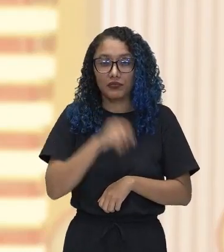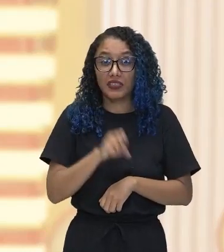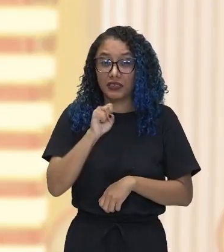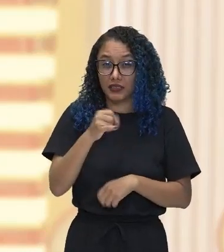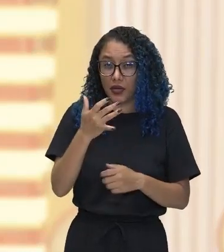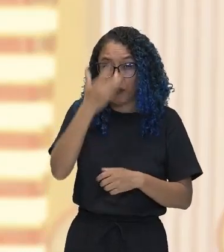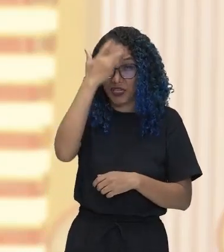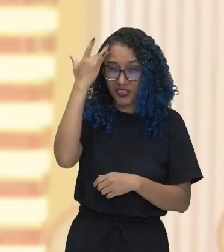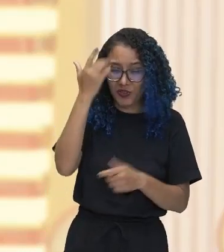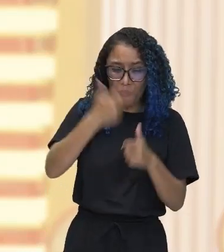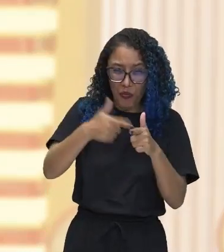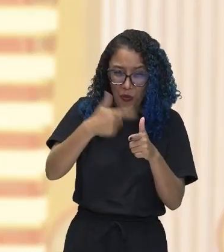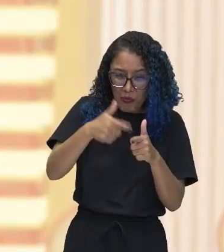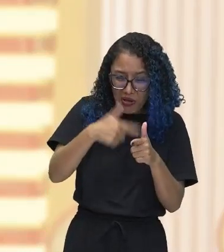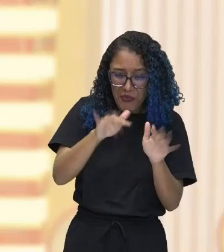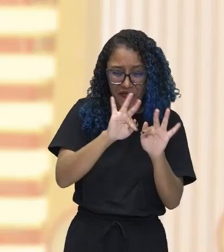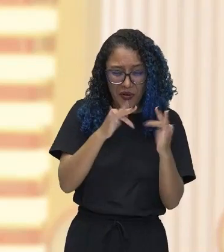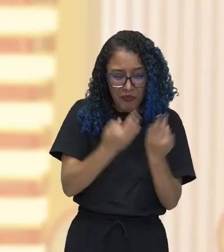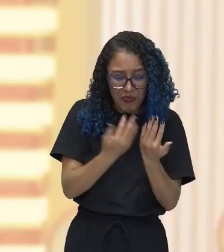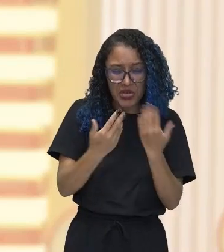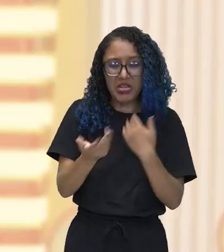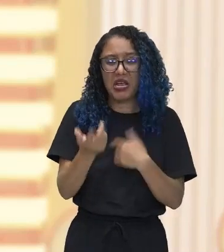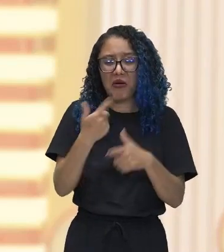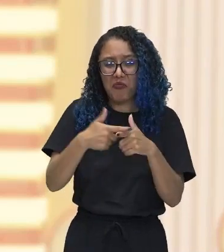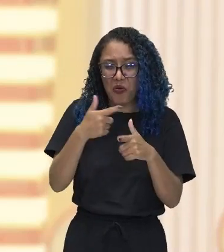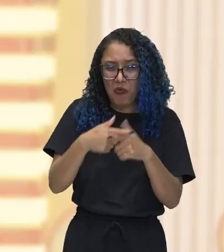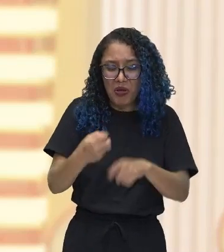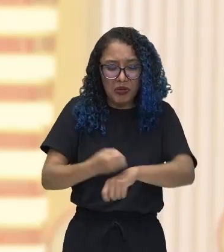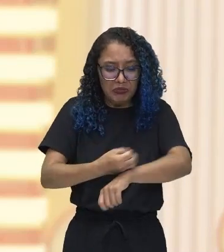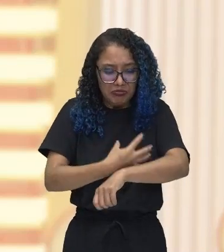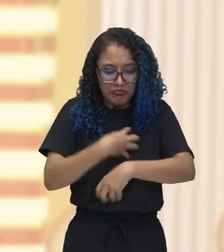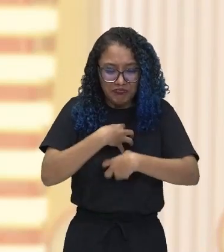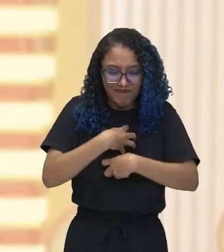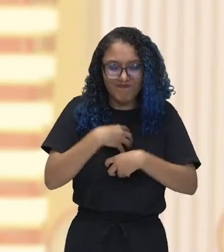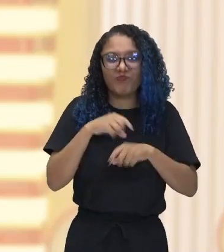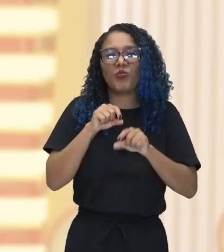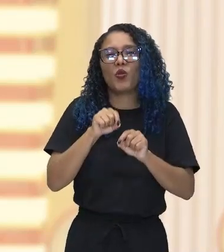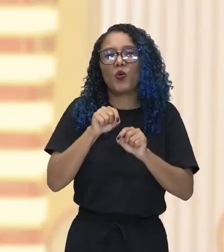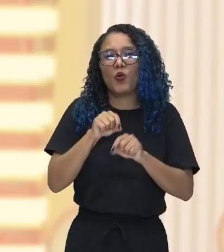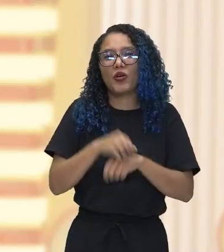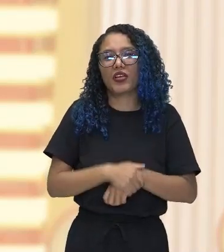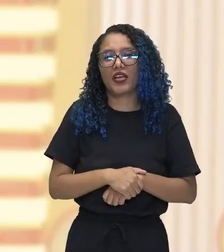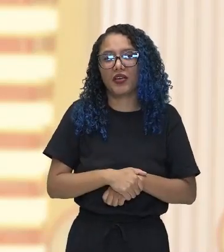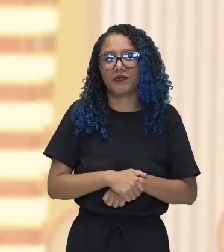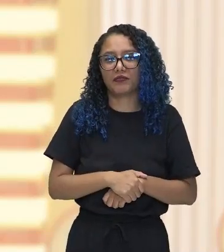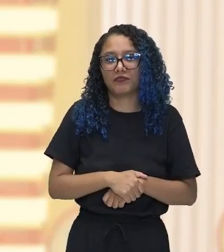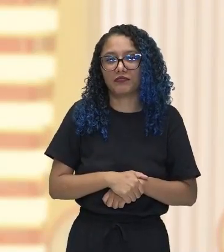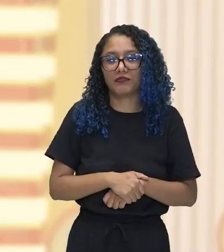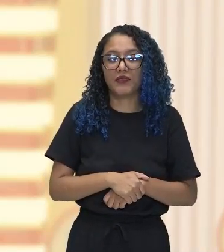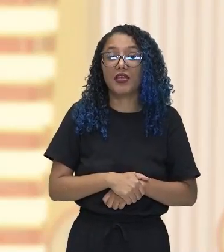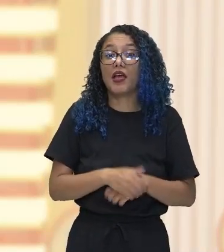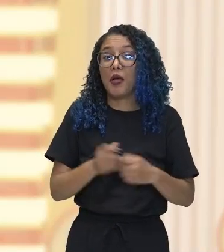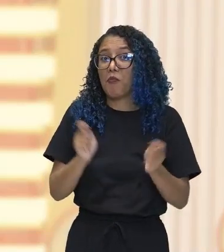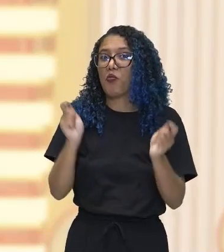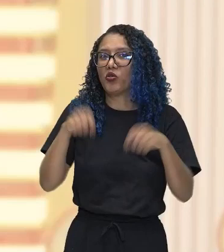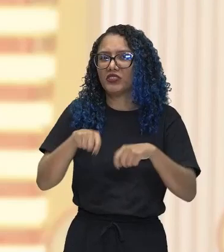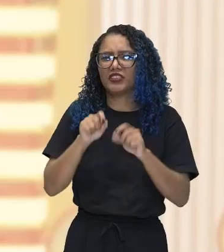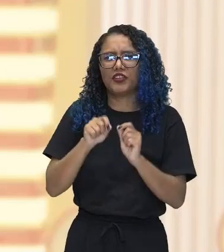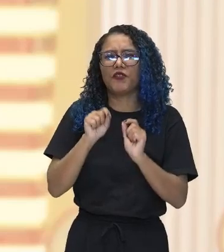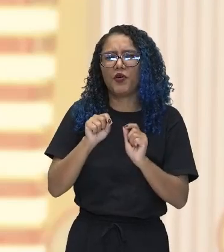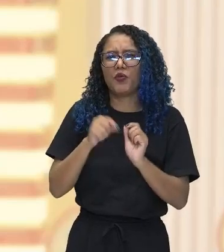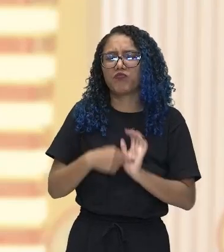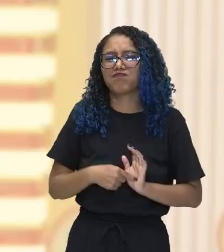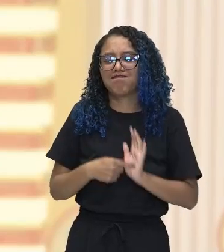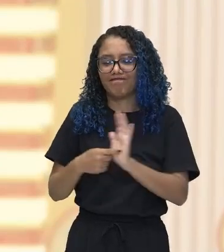problemas familiares em casa ou com algum tipo de problema emocional, você acaba descontando e às vezes o trânsito, né, acontece alguma